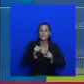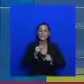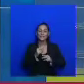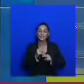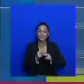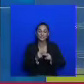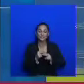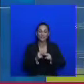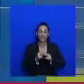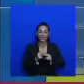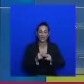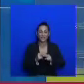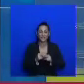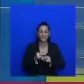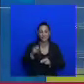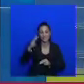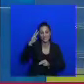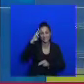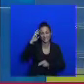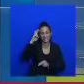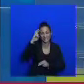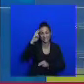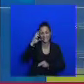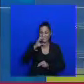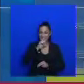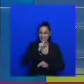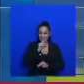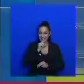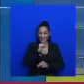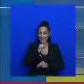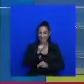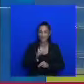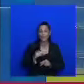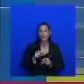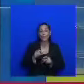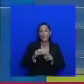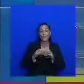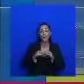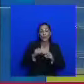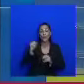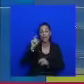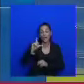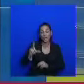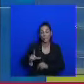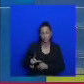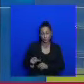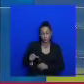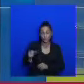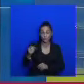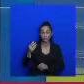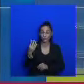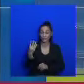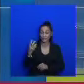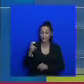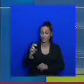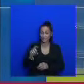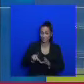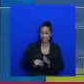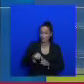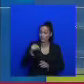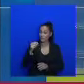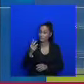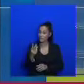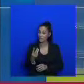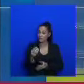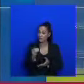e sábados. Bola azul, número 45. Azul, 45. Foram sorteados três números,